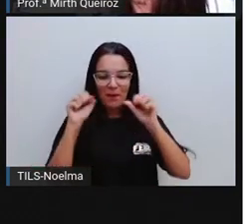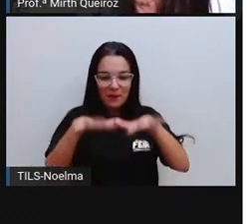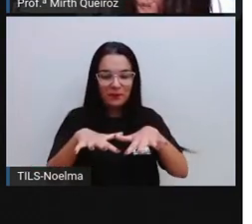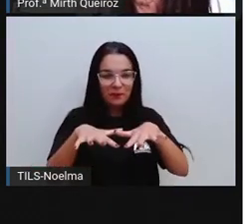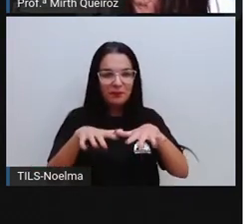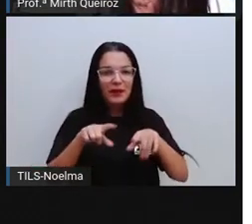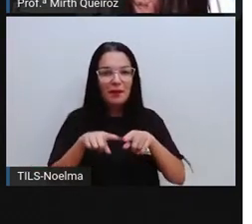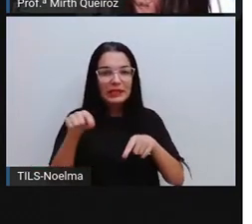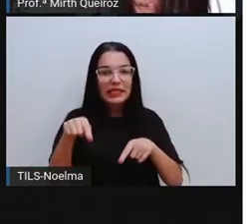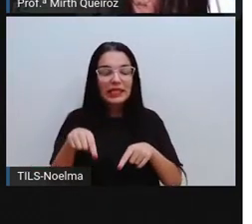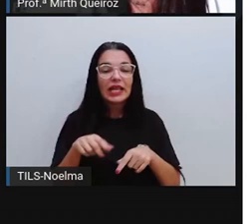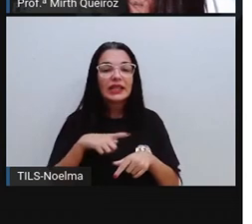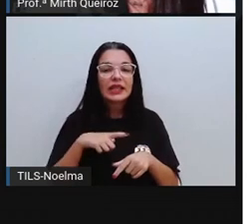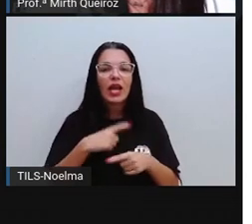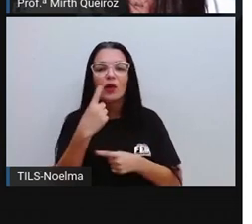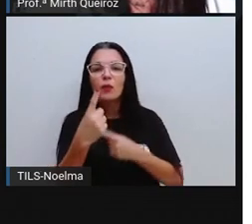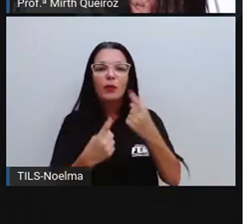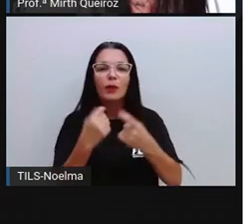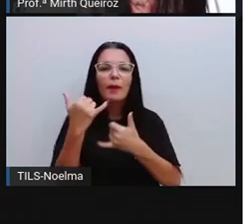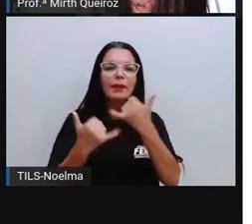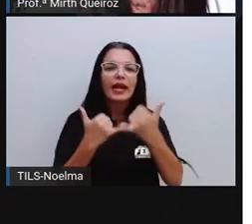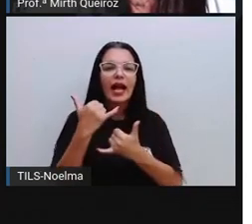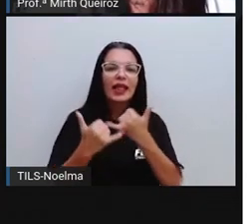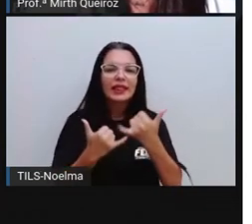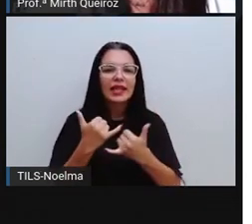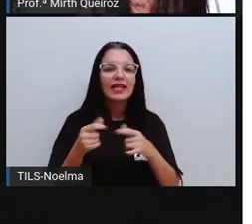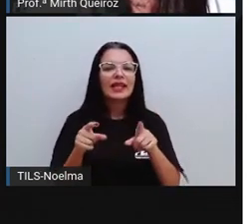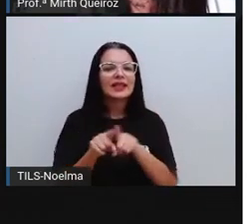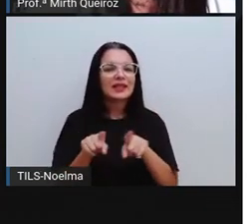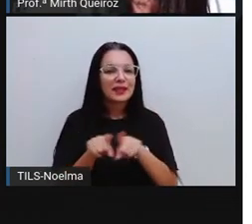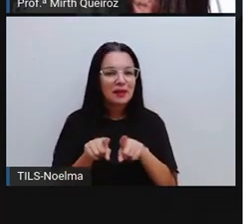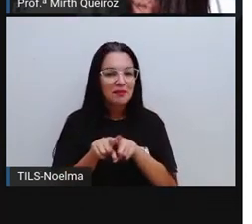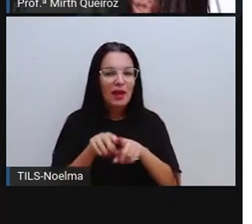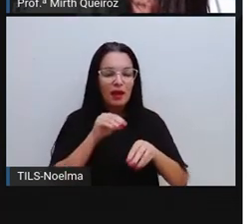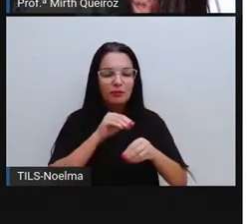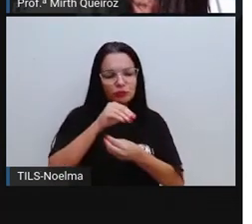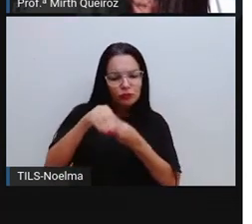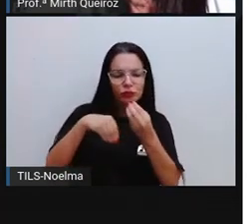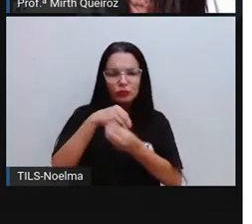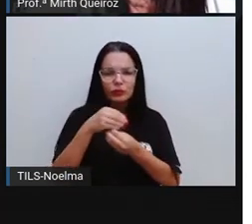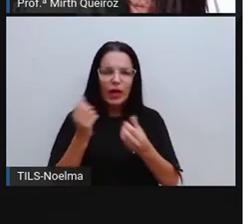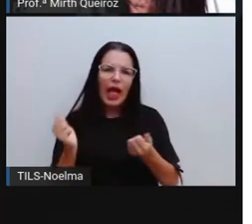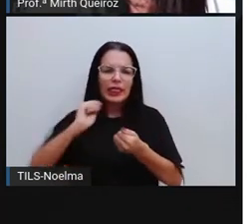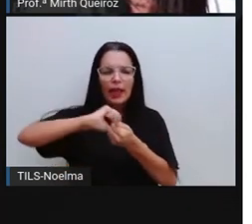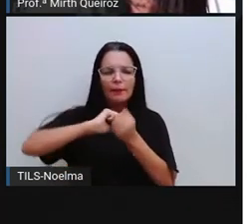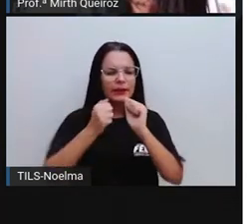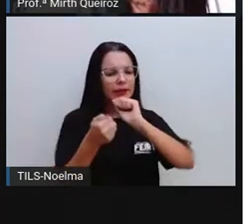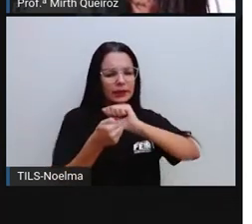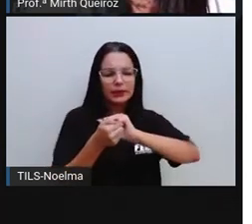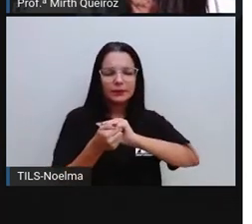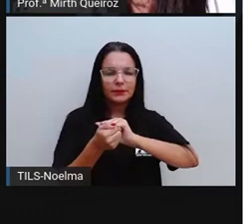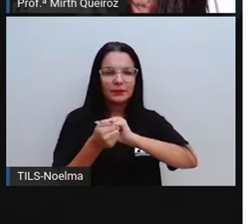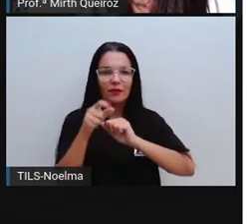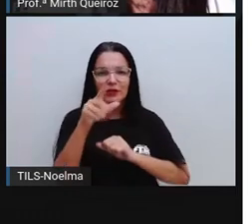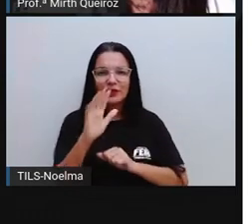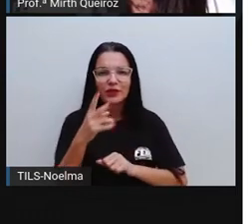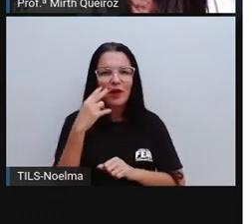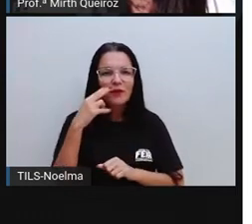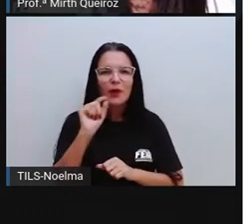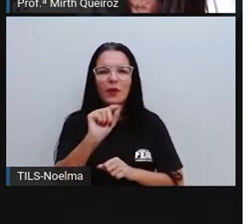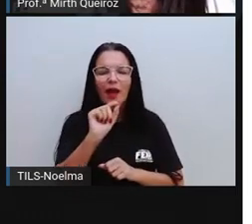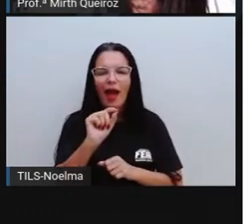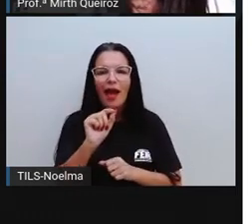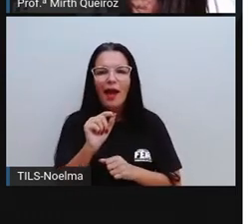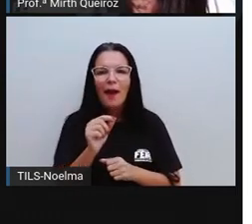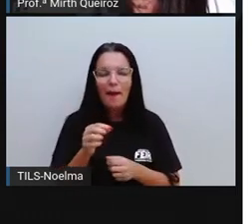mas a gente também vai modificando aí esses jogos, né? Vai aprimorando. Quem é que já ouviu falar do jogo do palitinho?